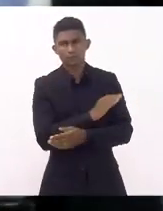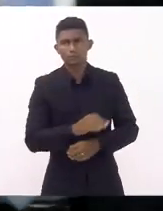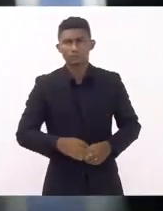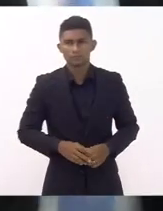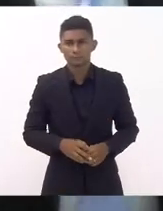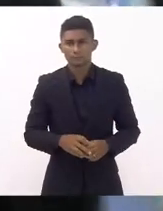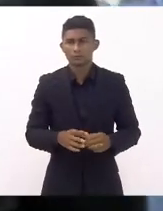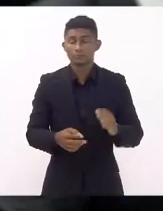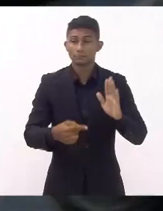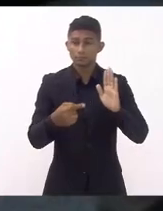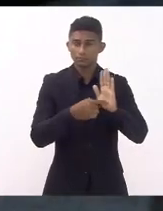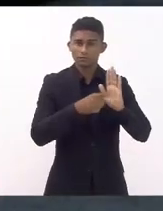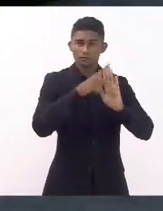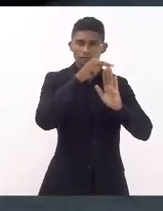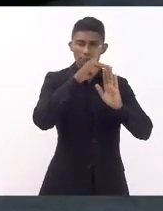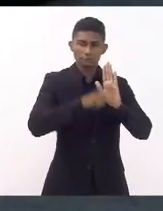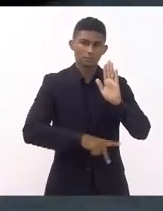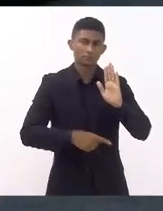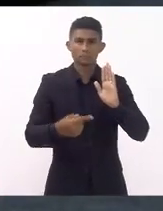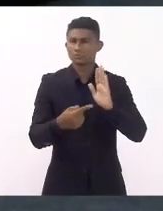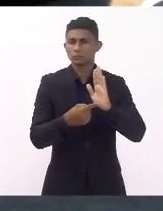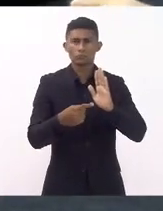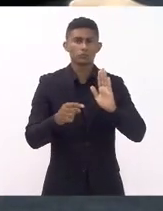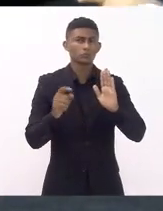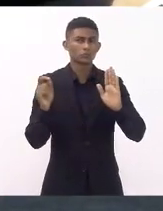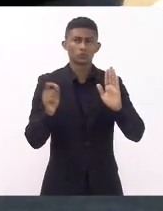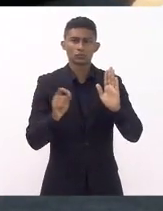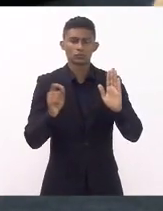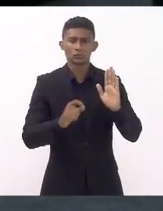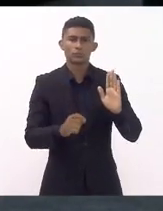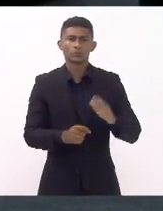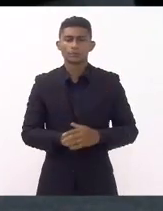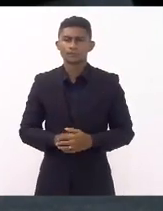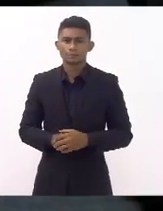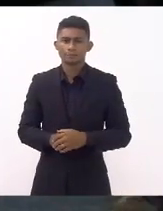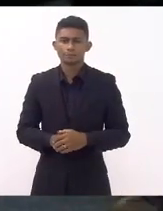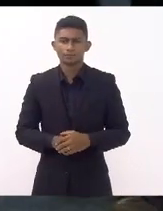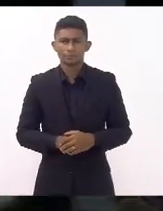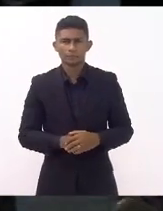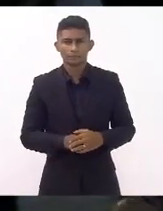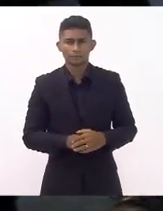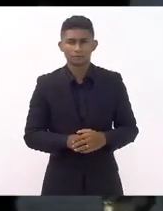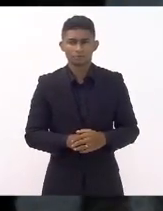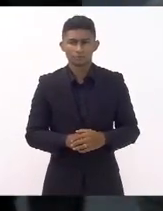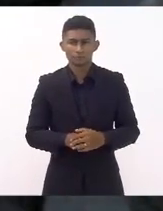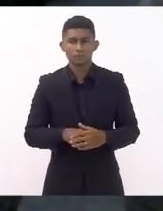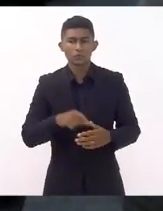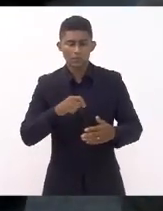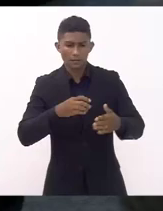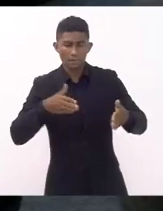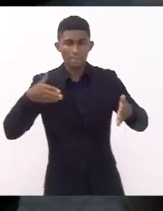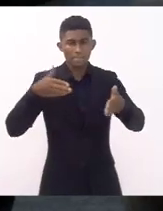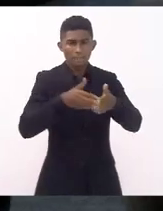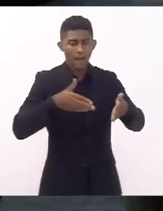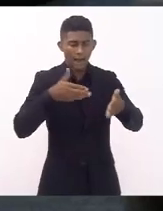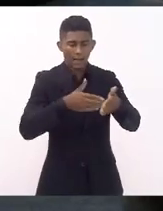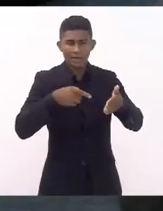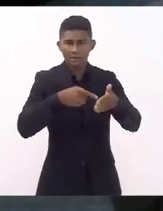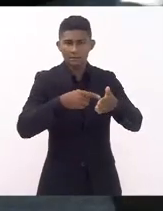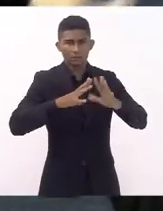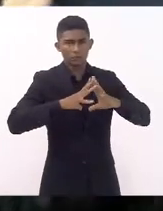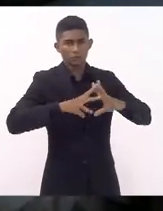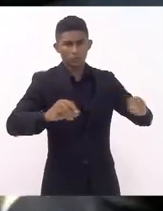projeto específico que agora... Isso. Que agora acaba com a cláusula de barreira.